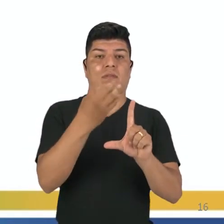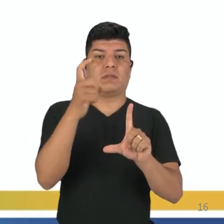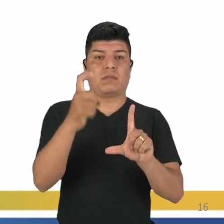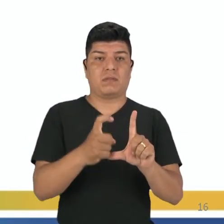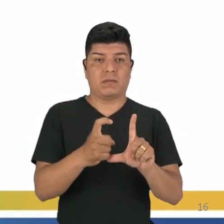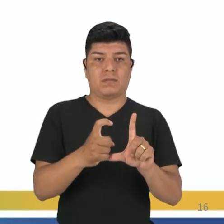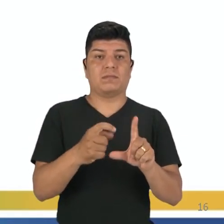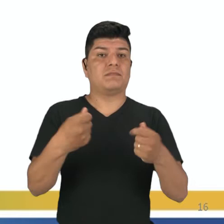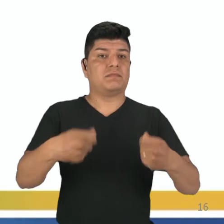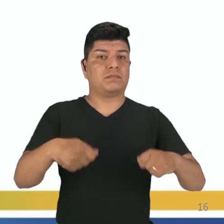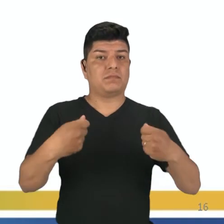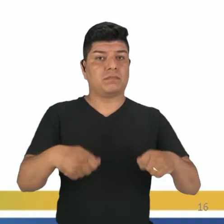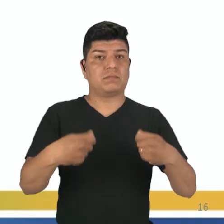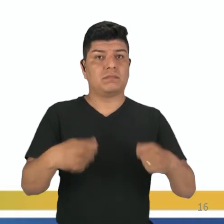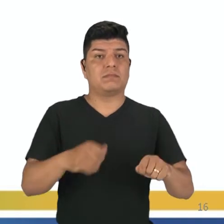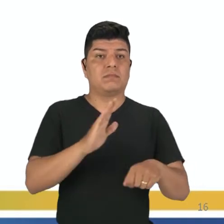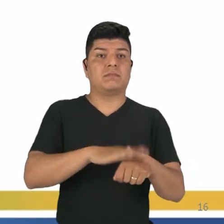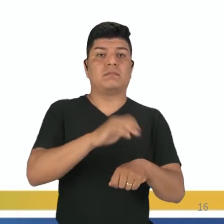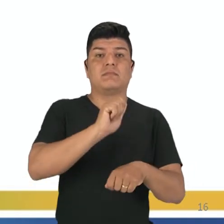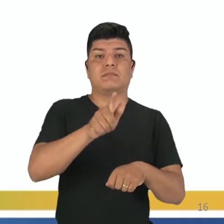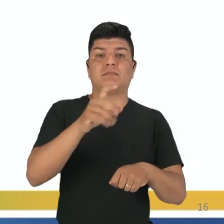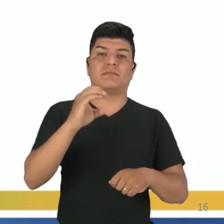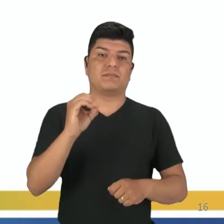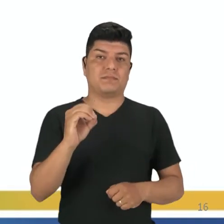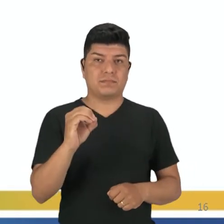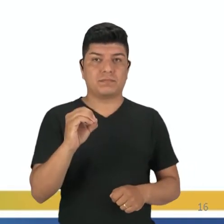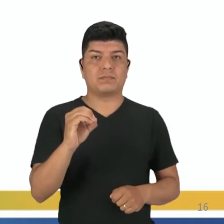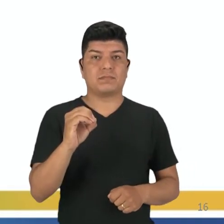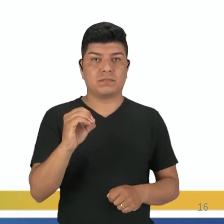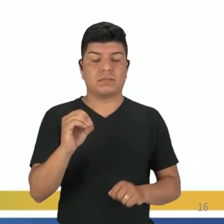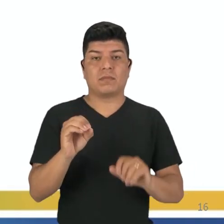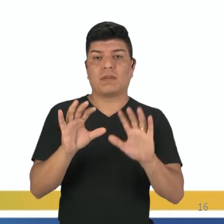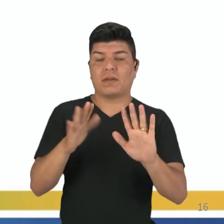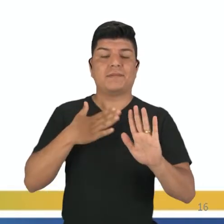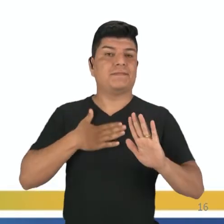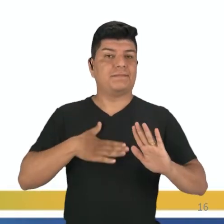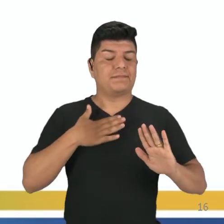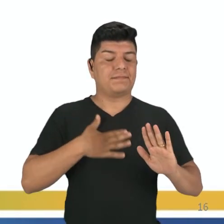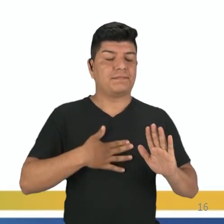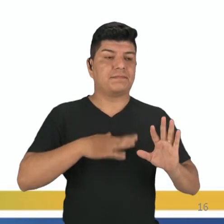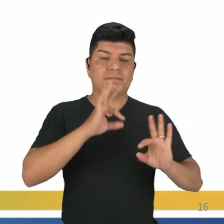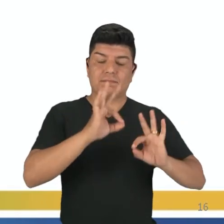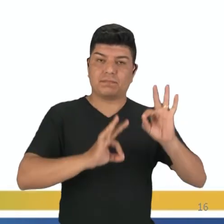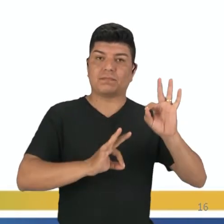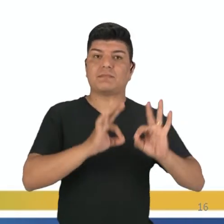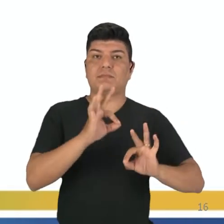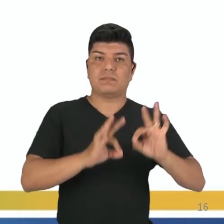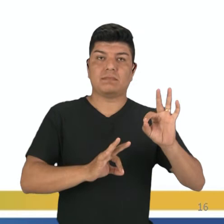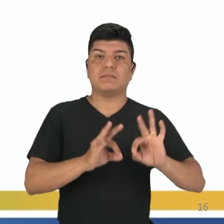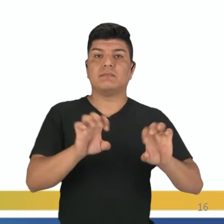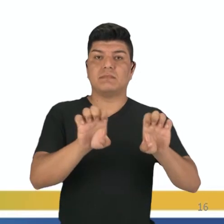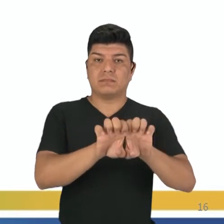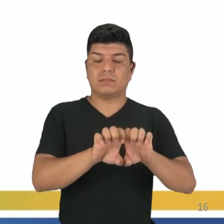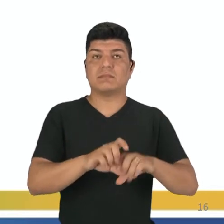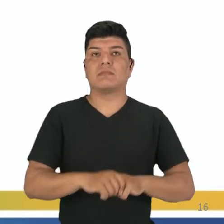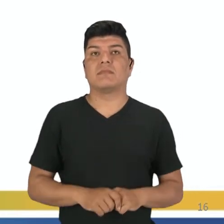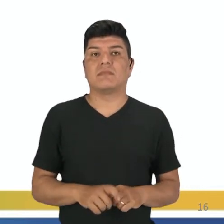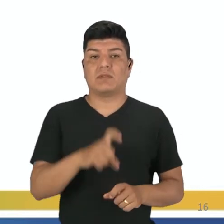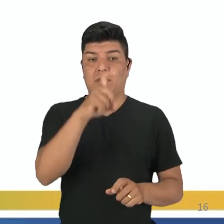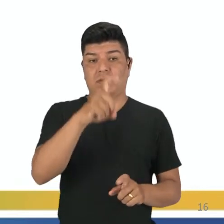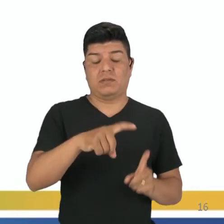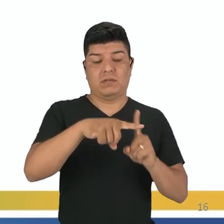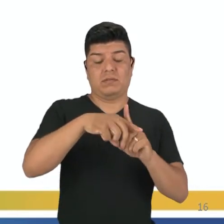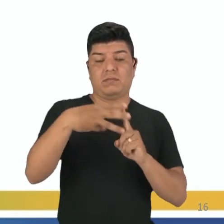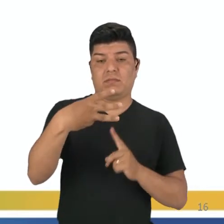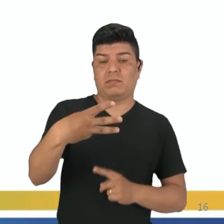logaritmando, ele deve ser maior do que 0. Então, com calma, resolvendo aí a inequação, né? X